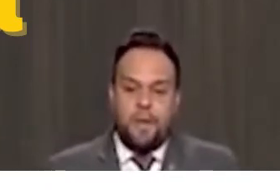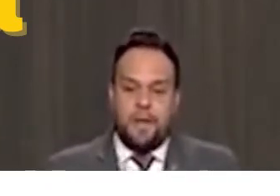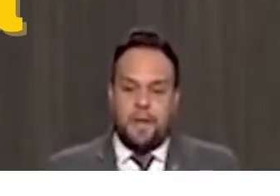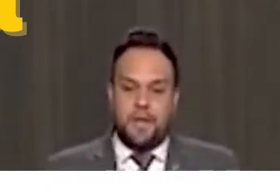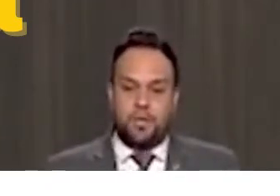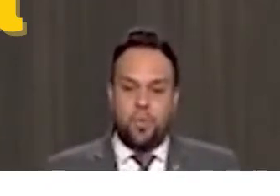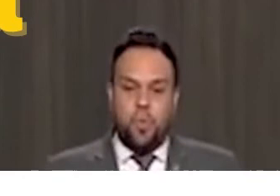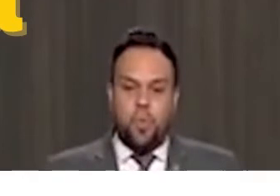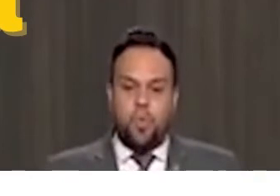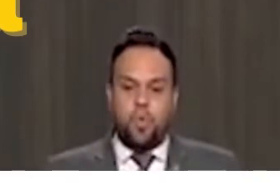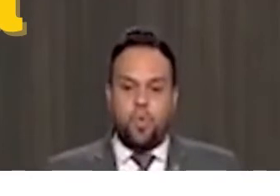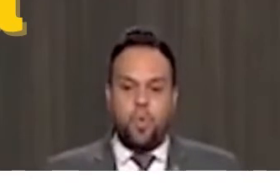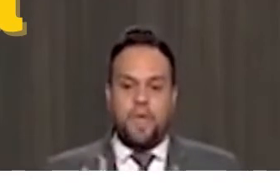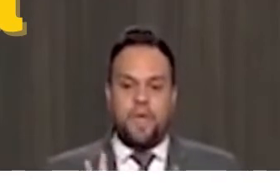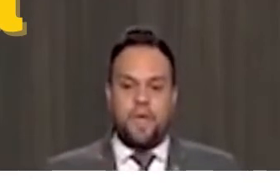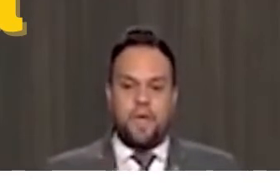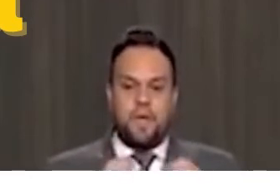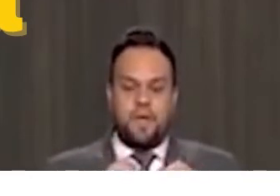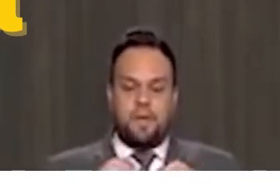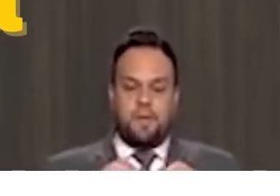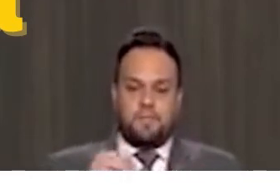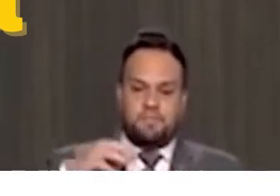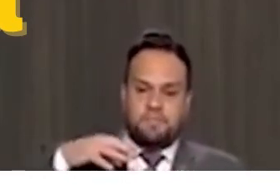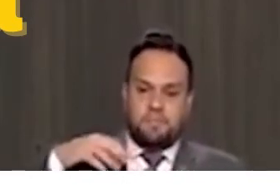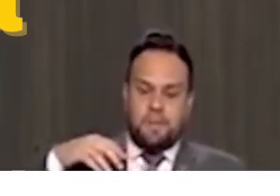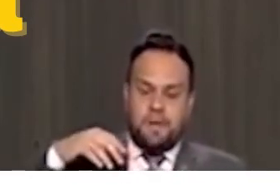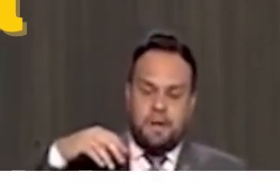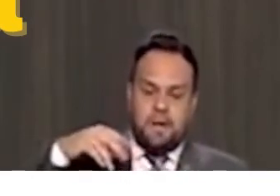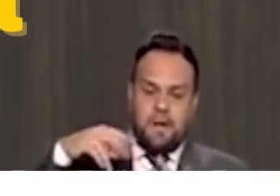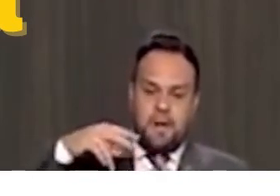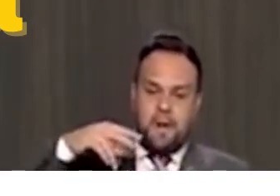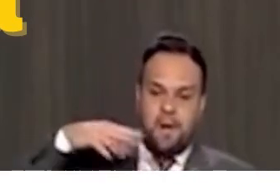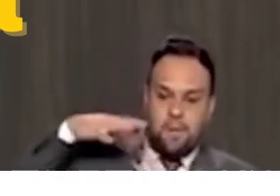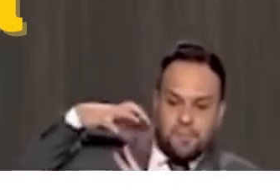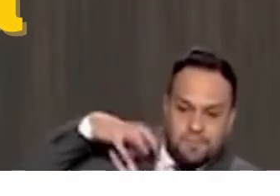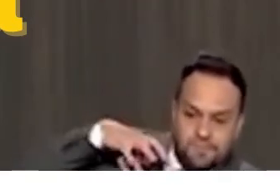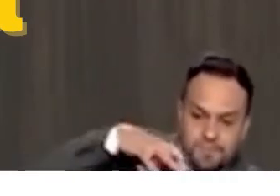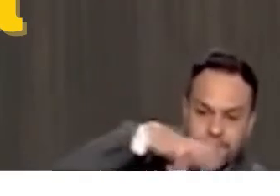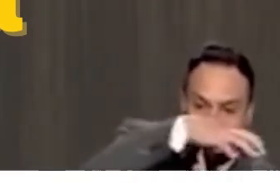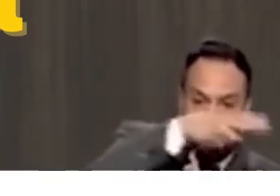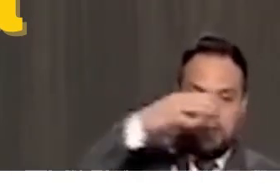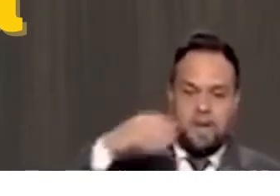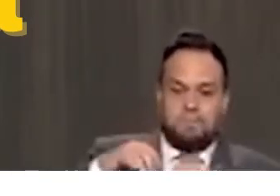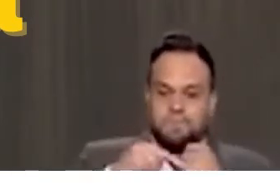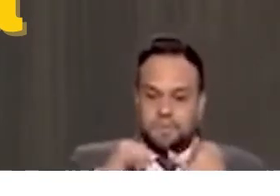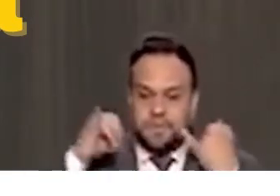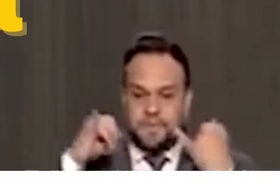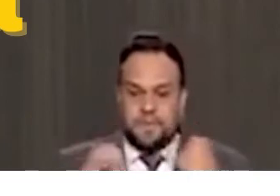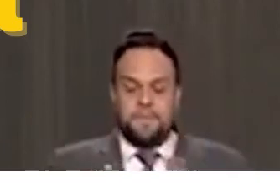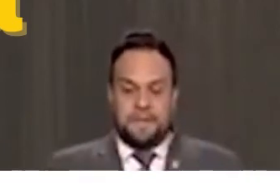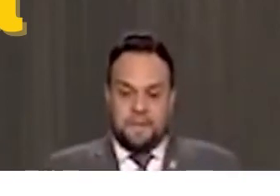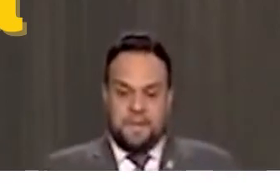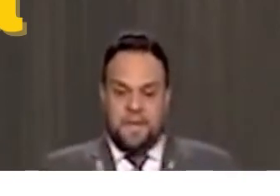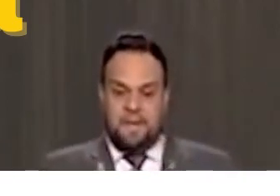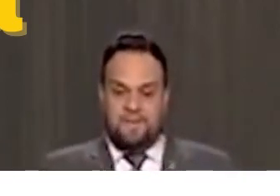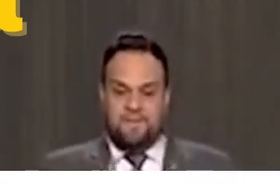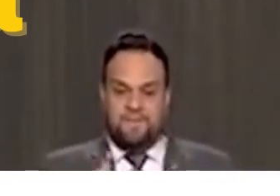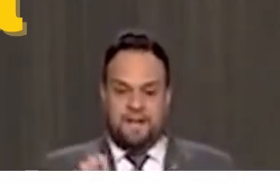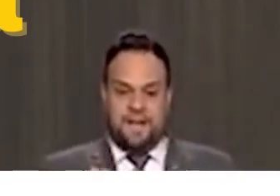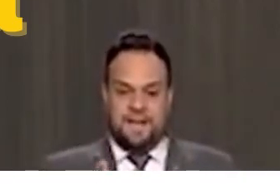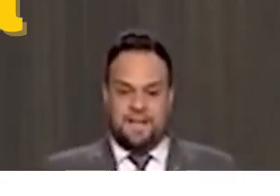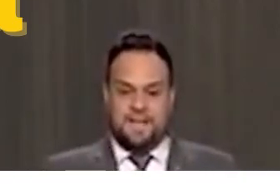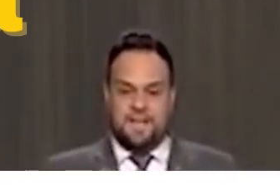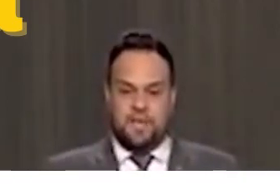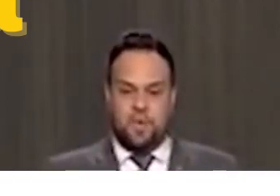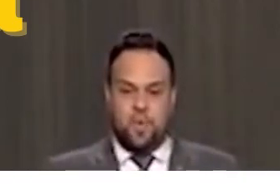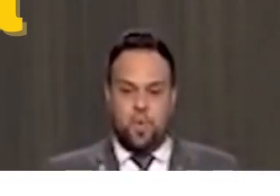Roraima, que não tem. Gostaria muito de fazer com que a região do Vale do Rio Cotingo fosse uma potência hidrelétrica